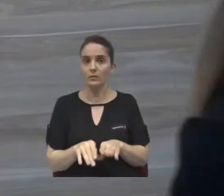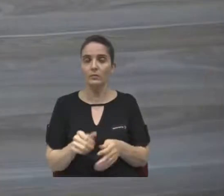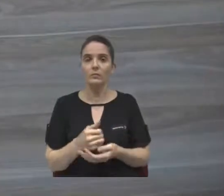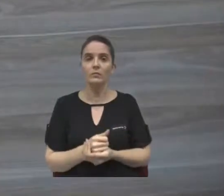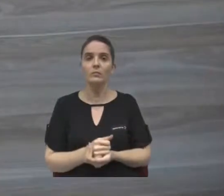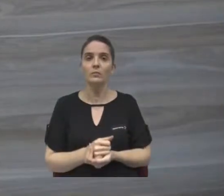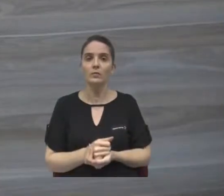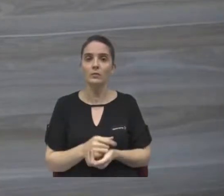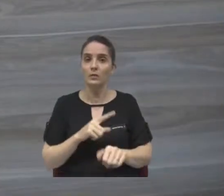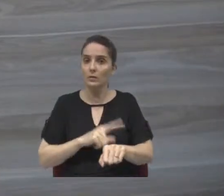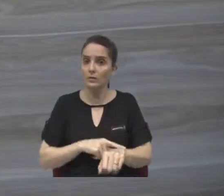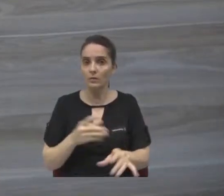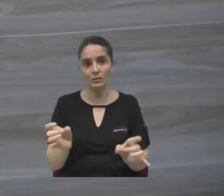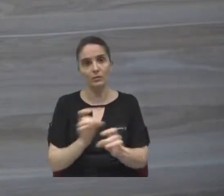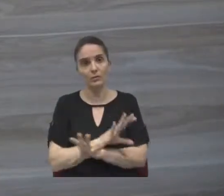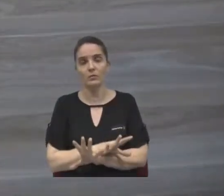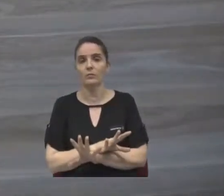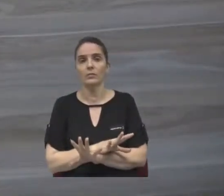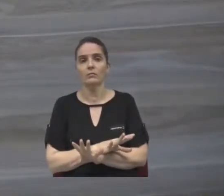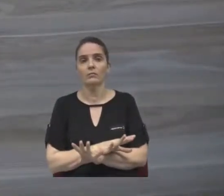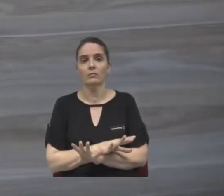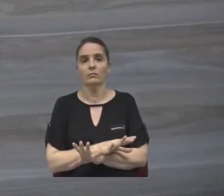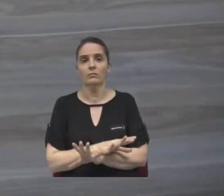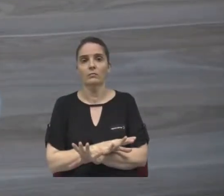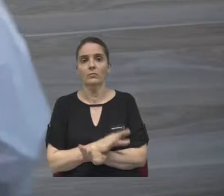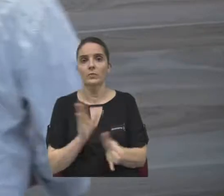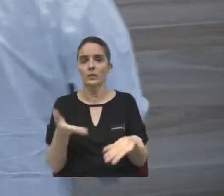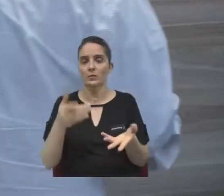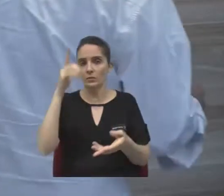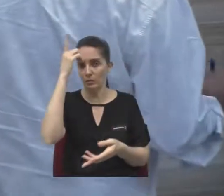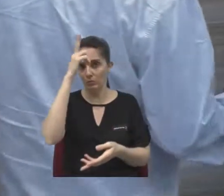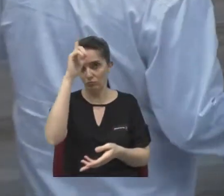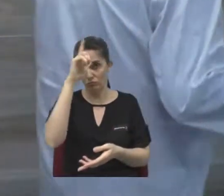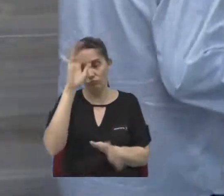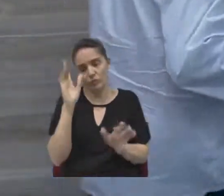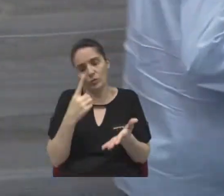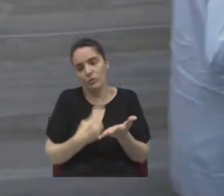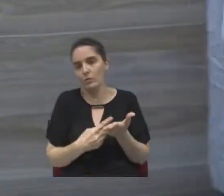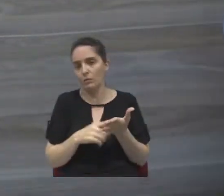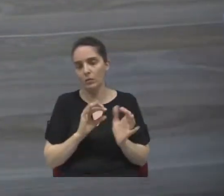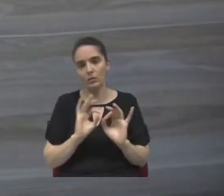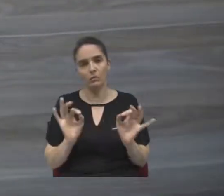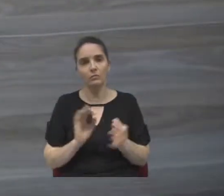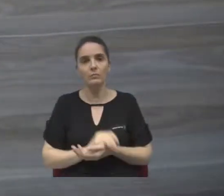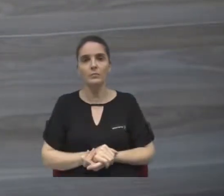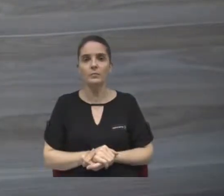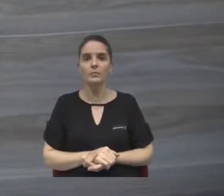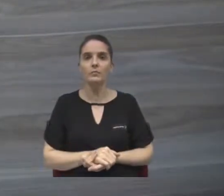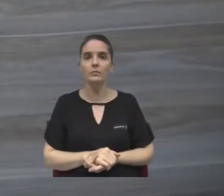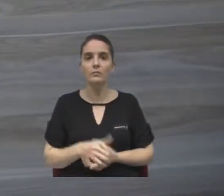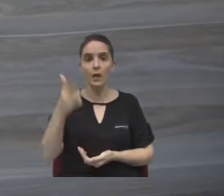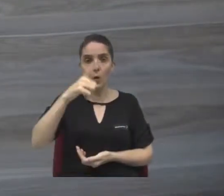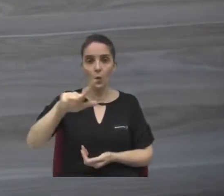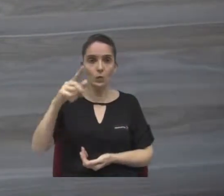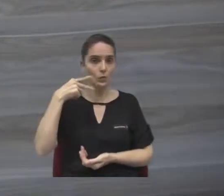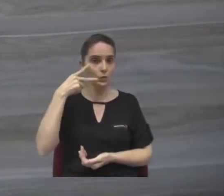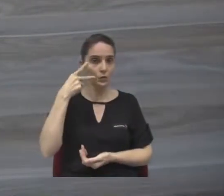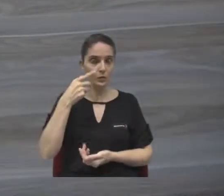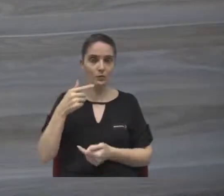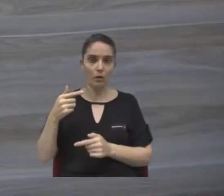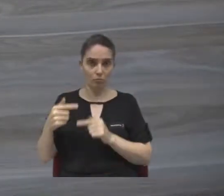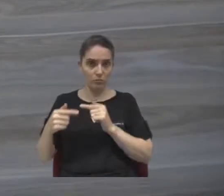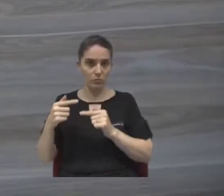quando desse o tempo, para não atrasar. Então, eu sou obrigado a fazer como ficou combinado. Mais algum vereador deseja discutir